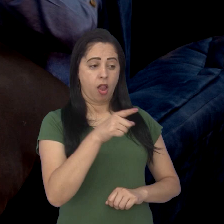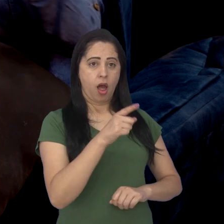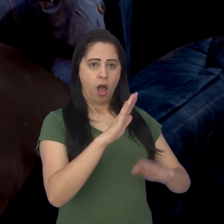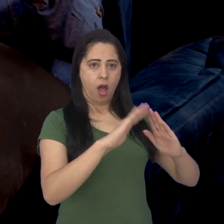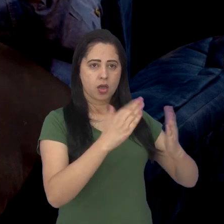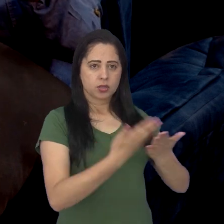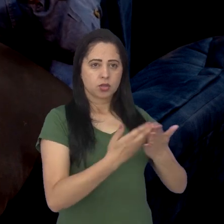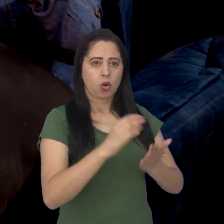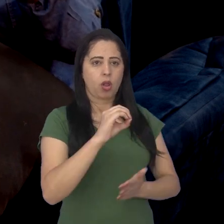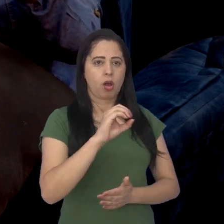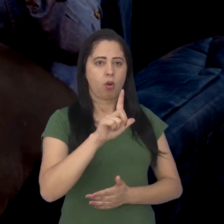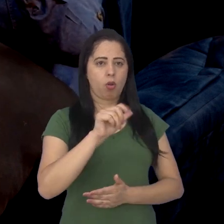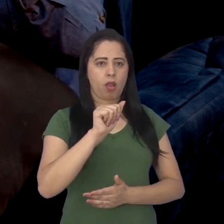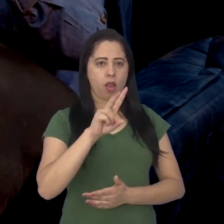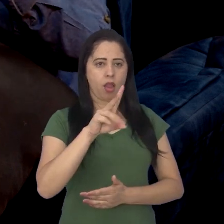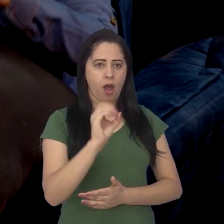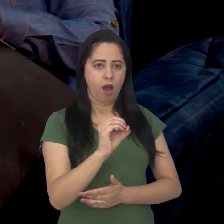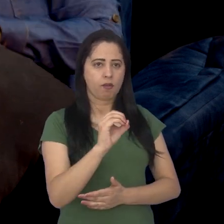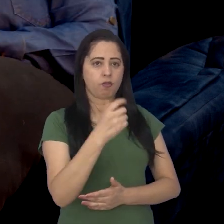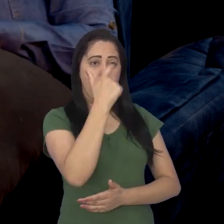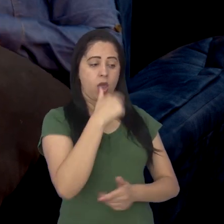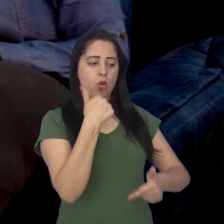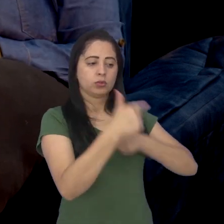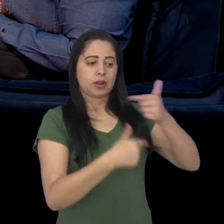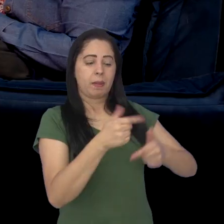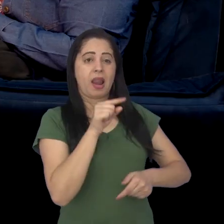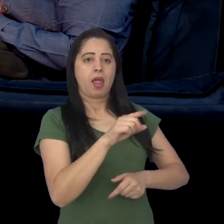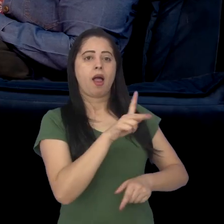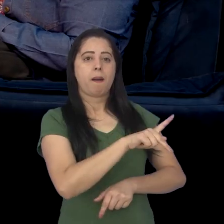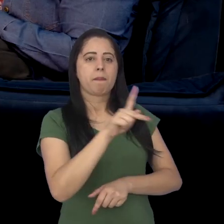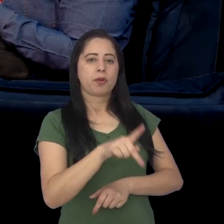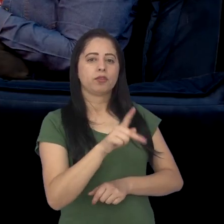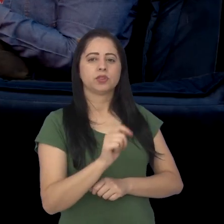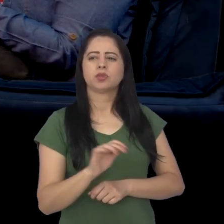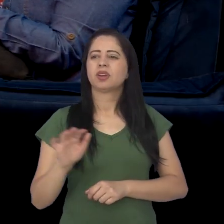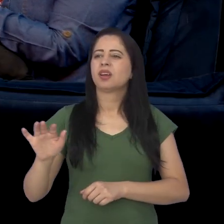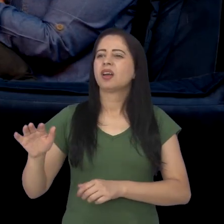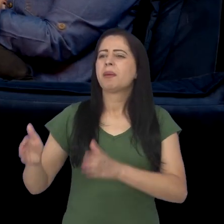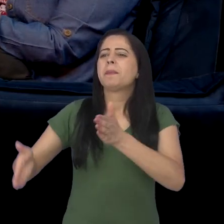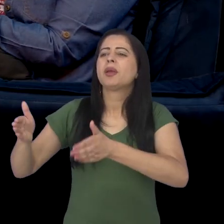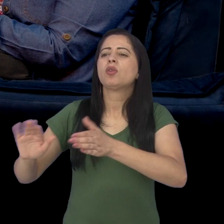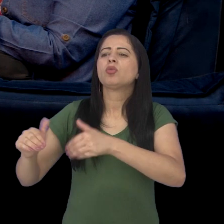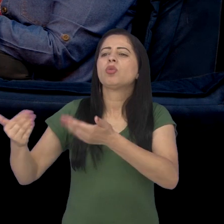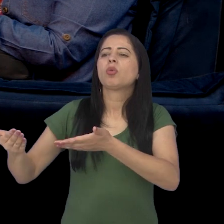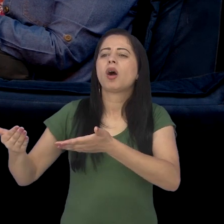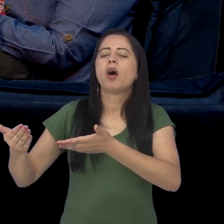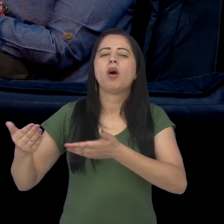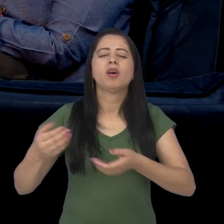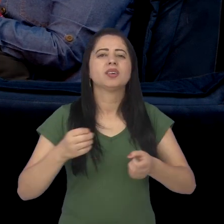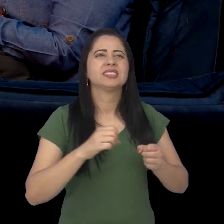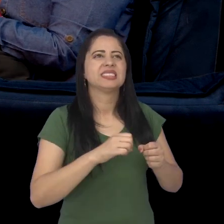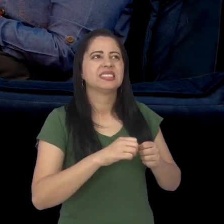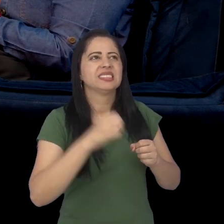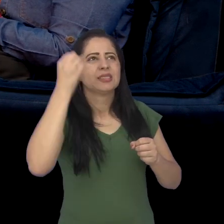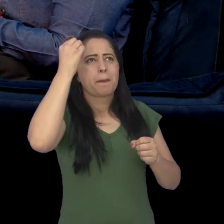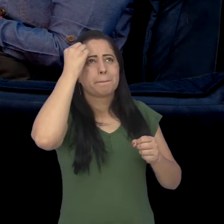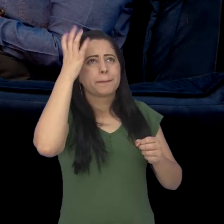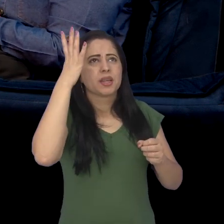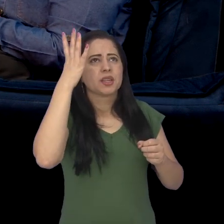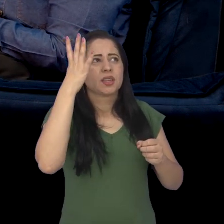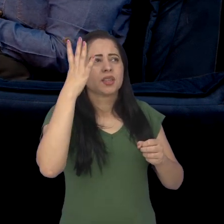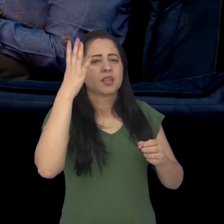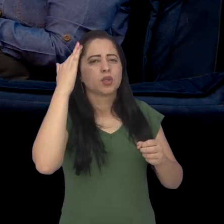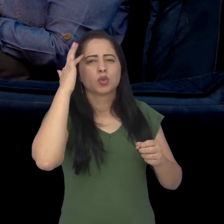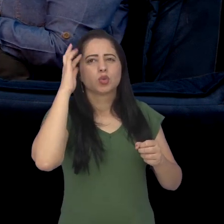livro para literatura? Então, eu trabalhei no Olavo Bilac, né? Que Era ano que Colégio foi? Olavo